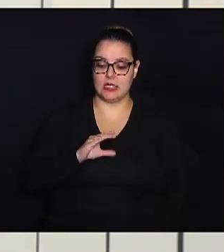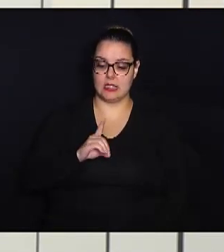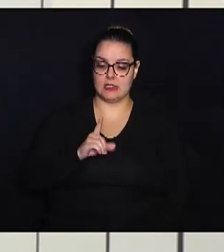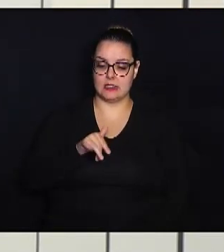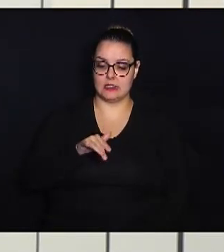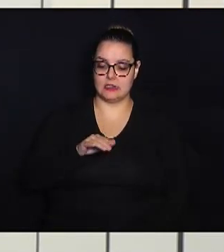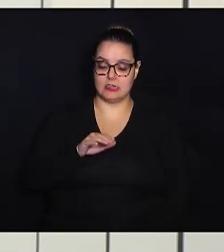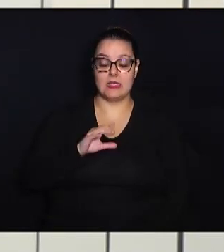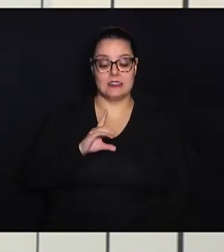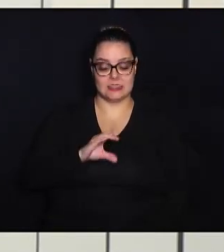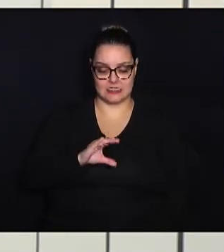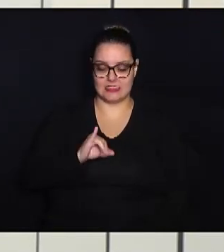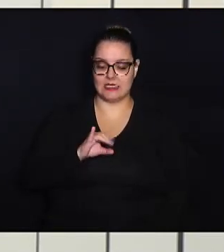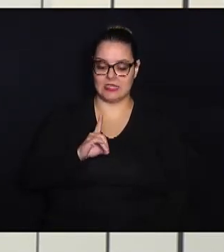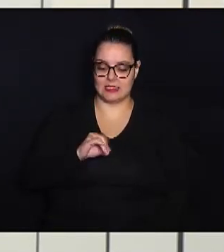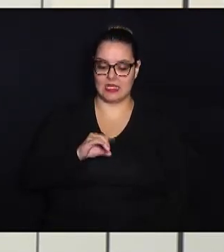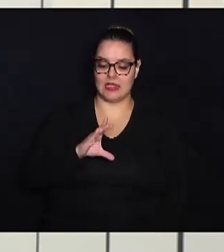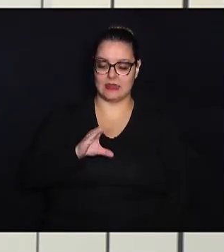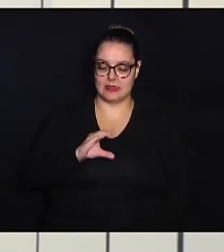tio ponto